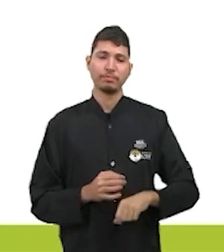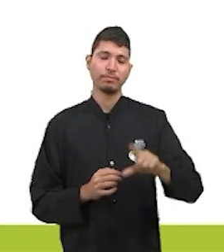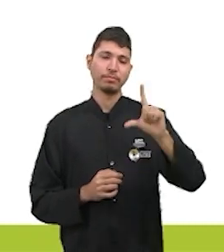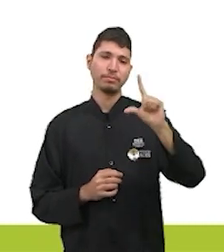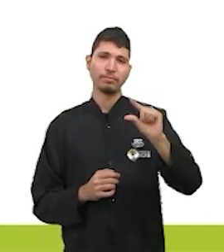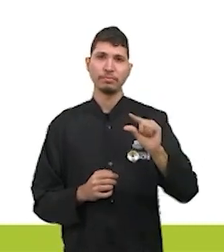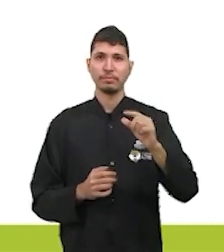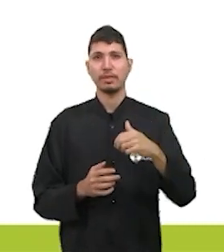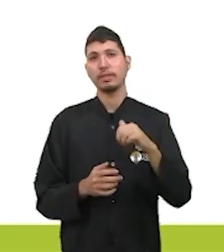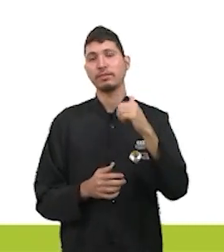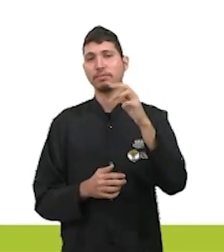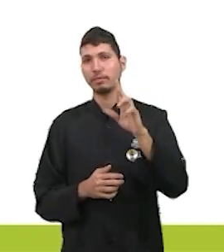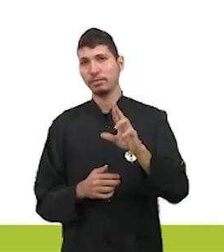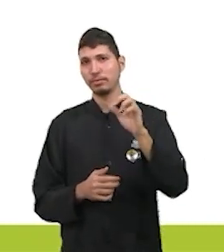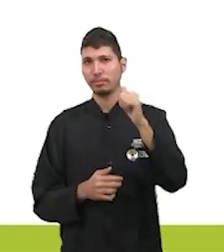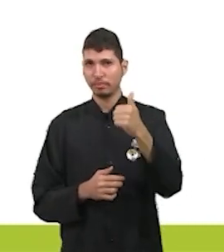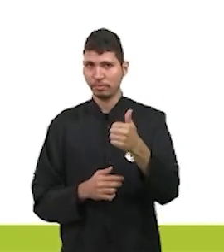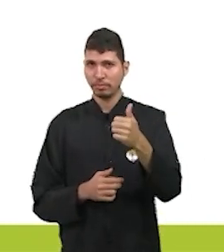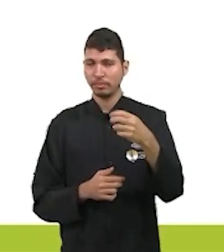O R1,